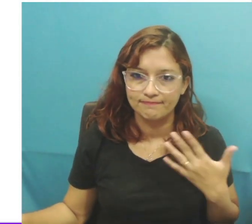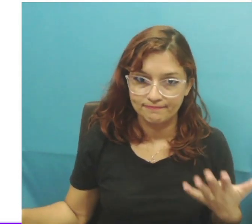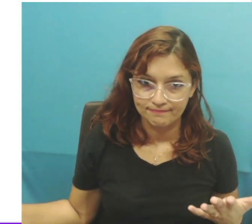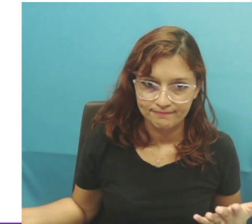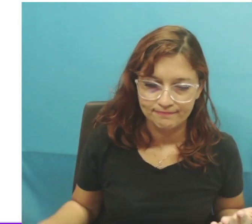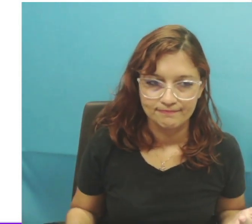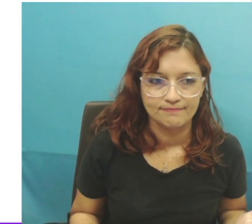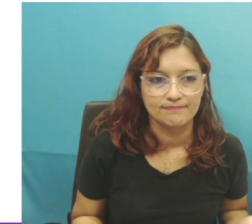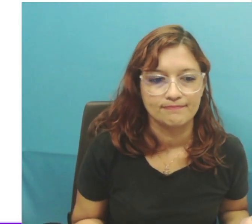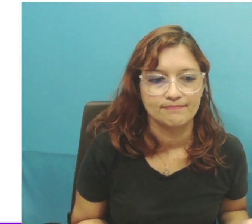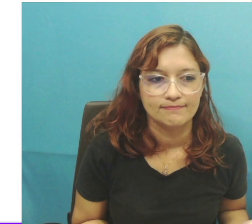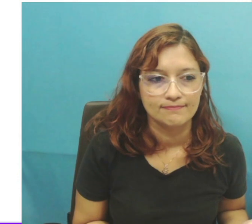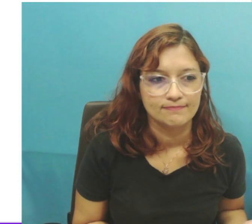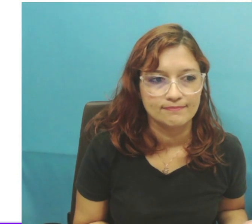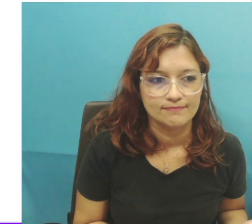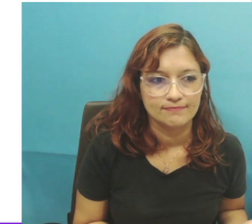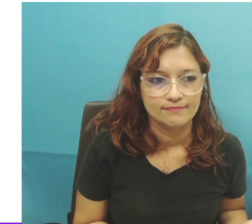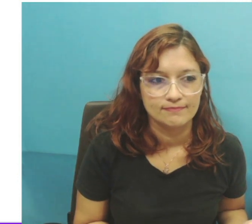mim.